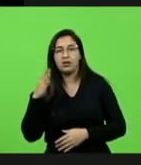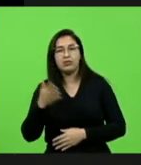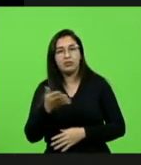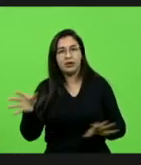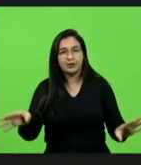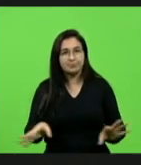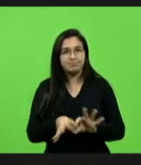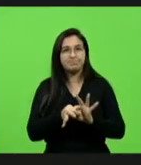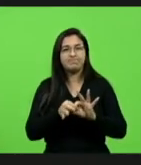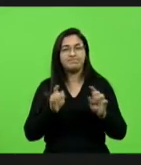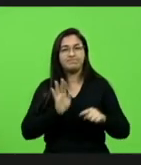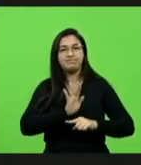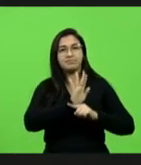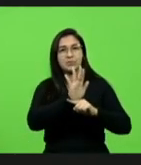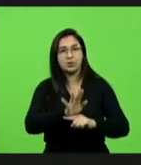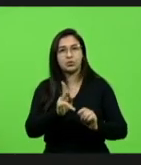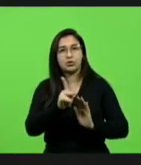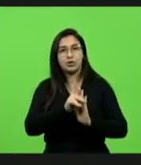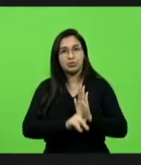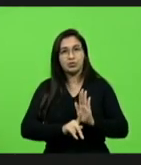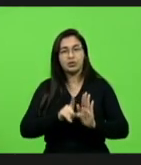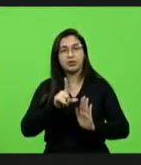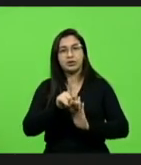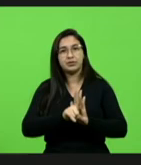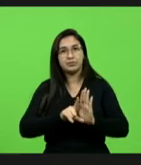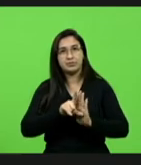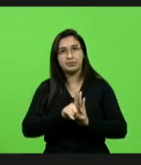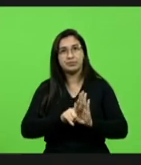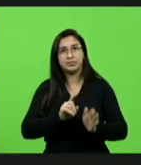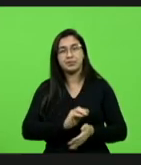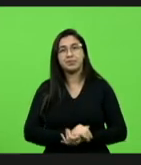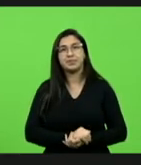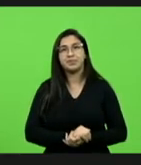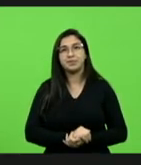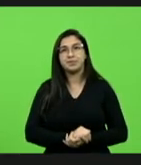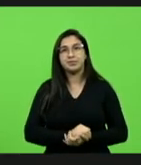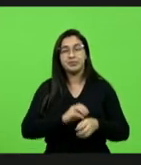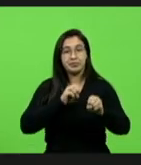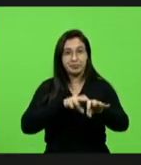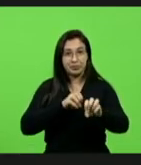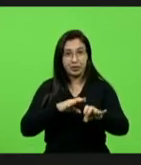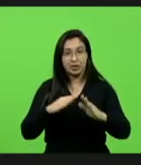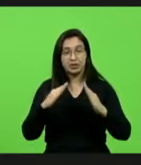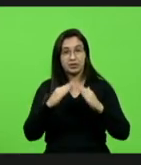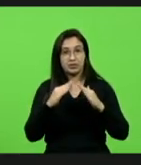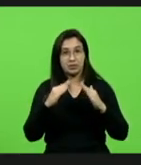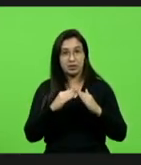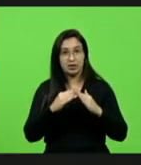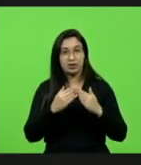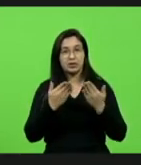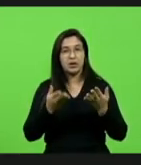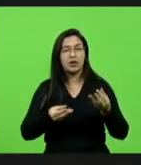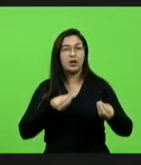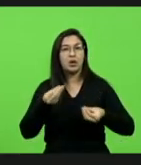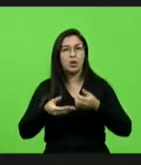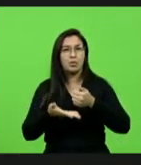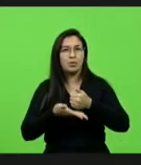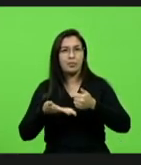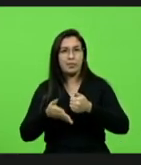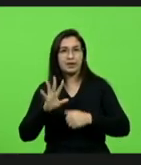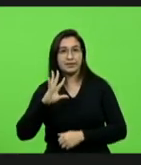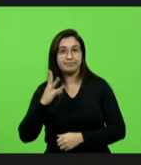aperfeiçoar o projeto legislativo. A educação domiciliar, ela está assentada na premissa da